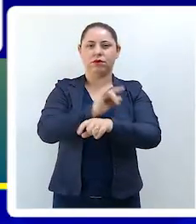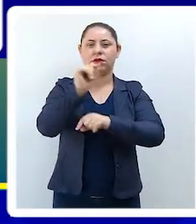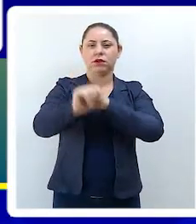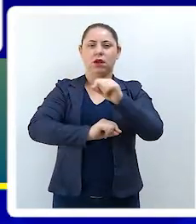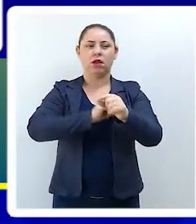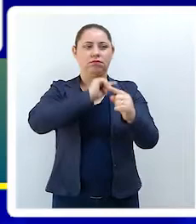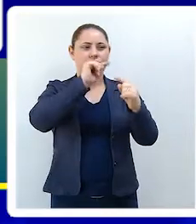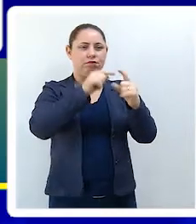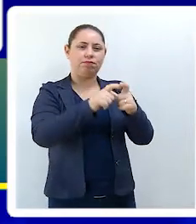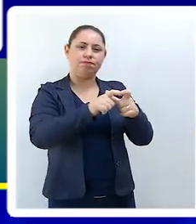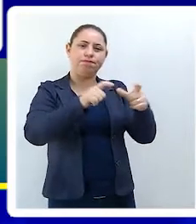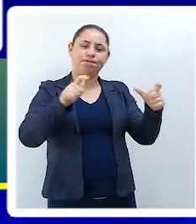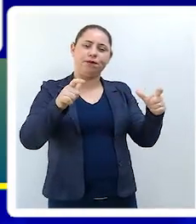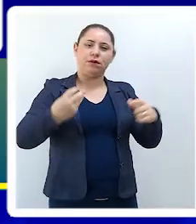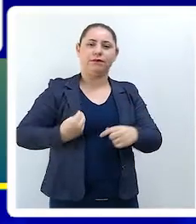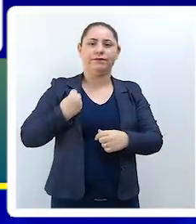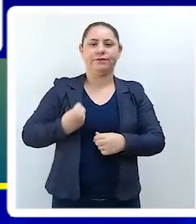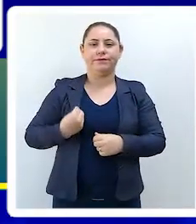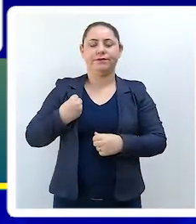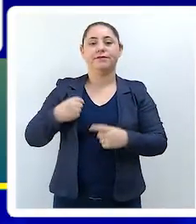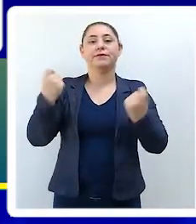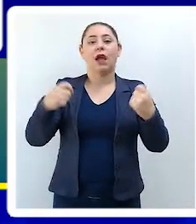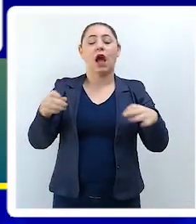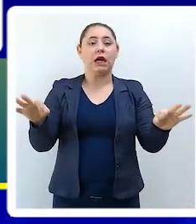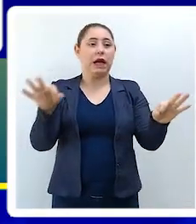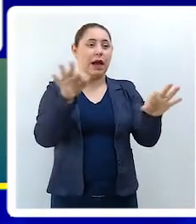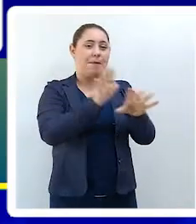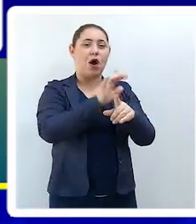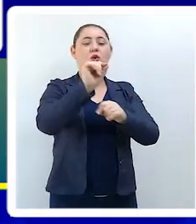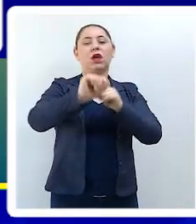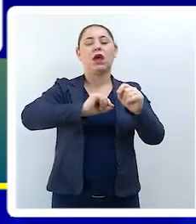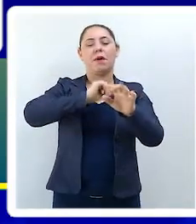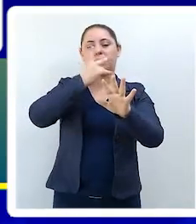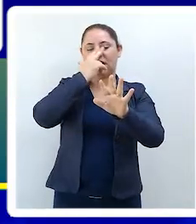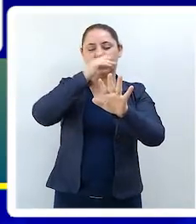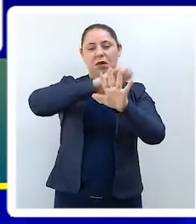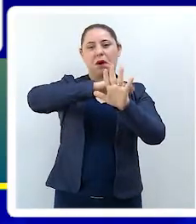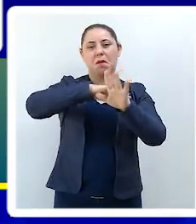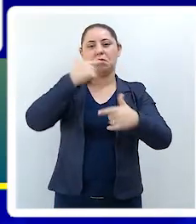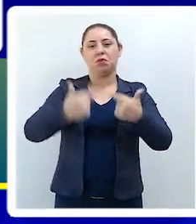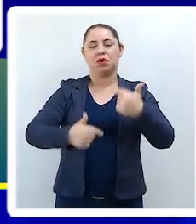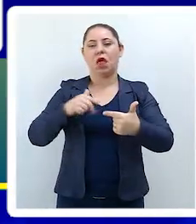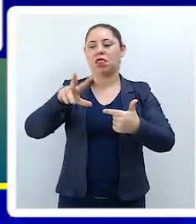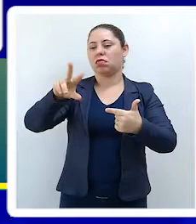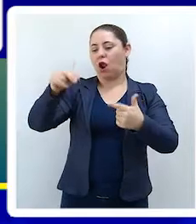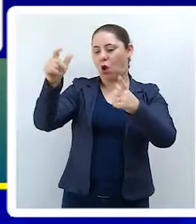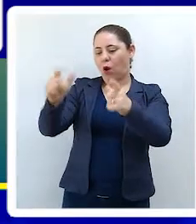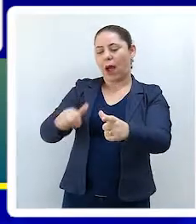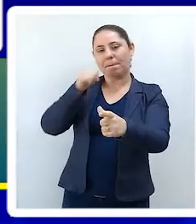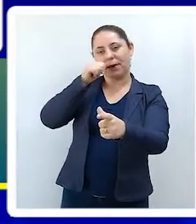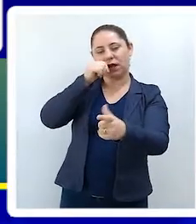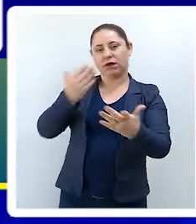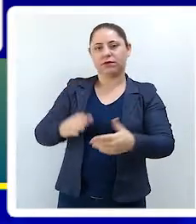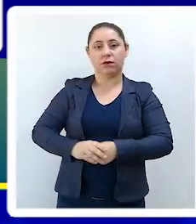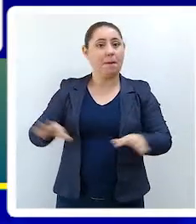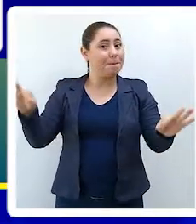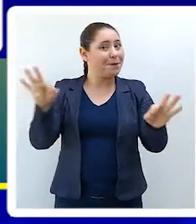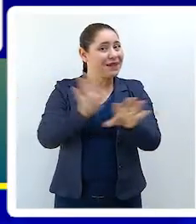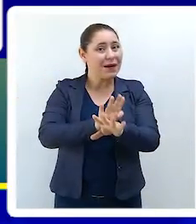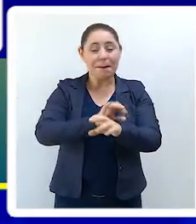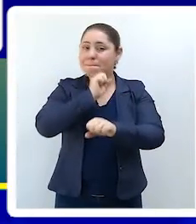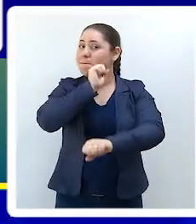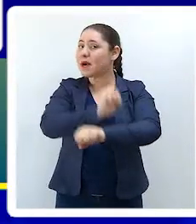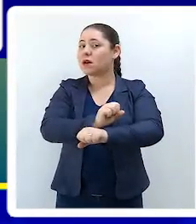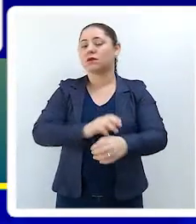medidas que visem ampliar a participação. Temos que quebrar o paradigma de que política não é lugar de mulher.